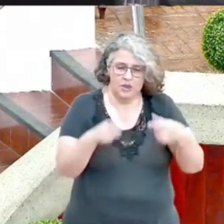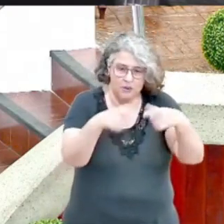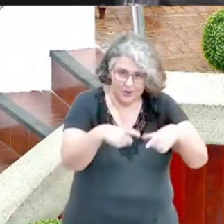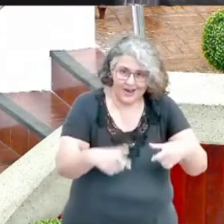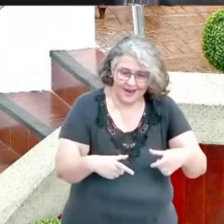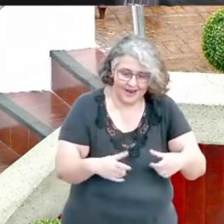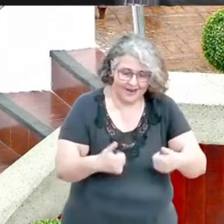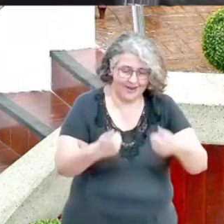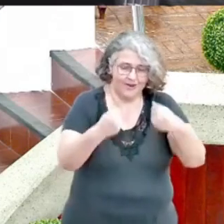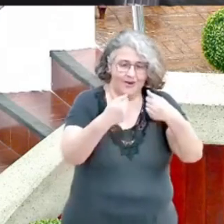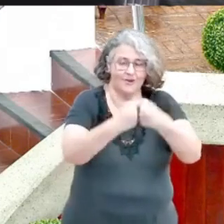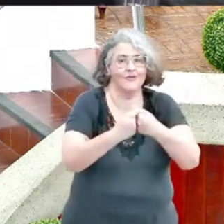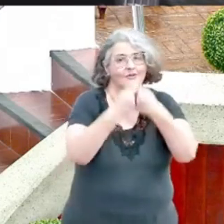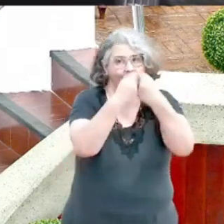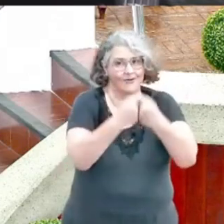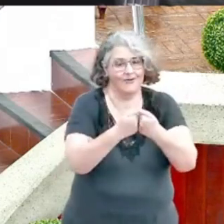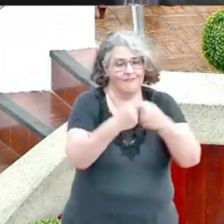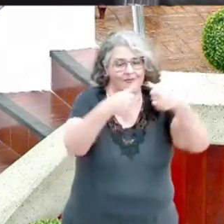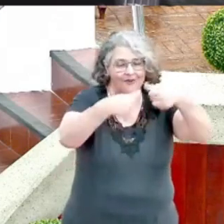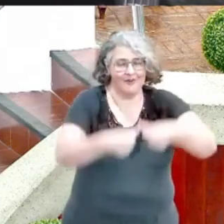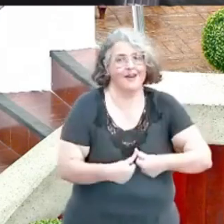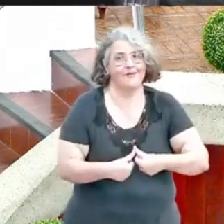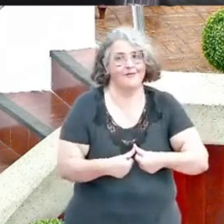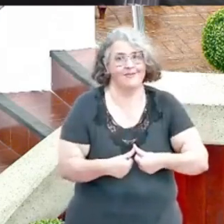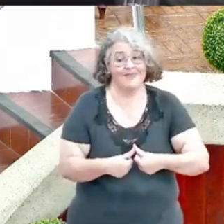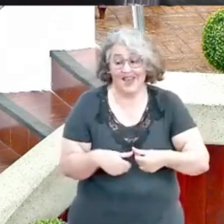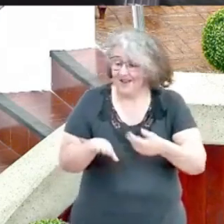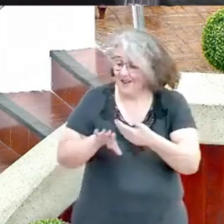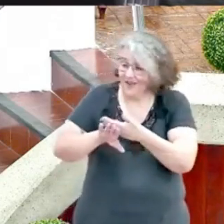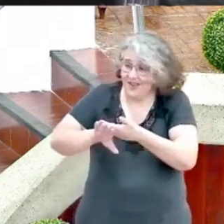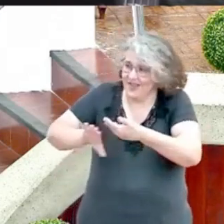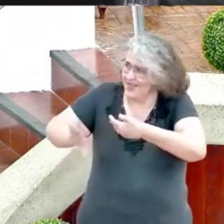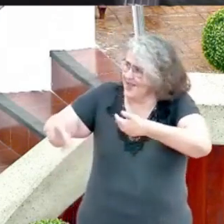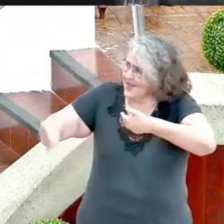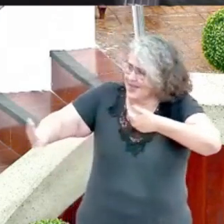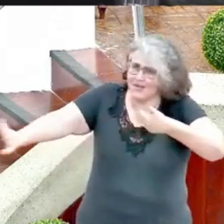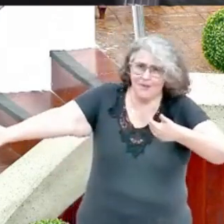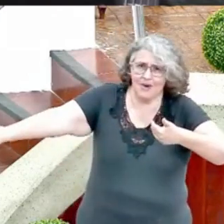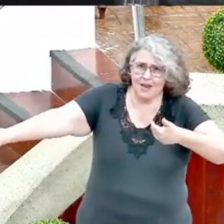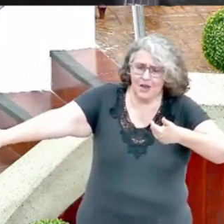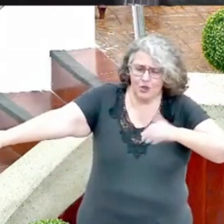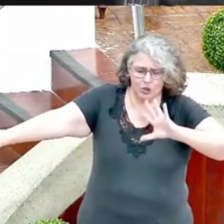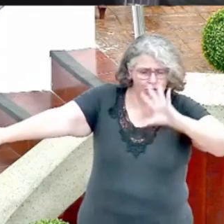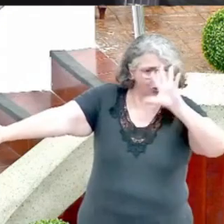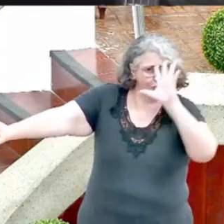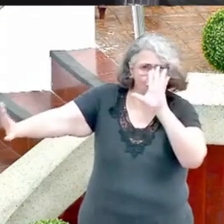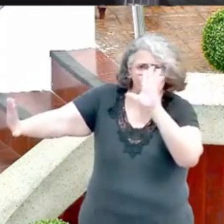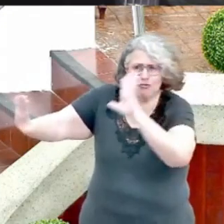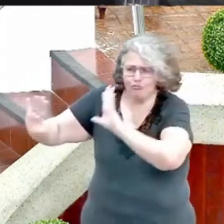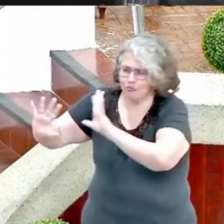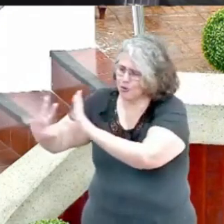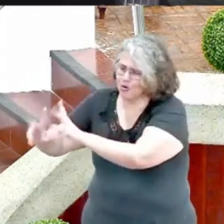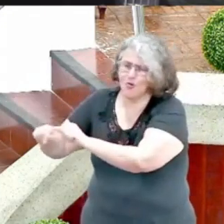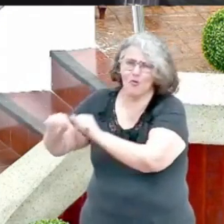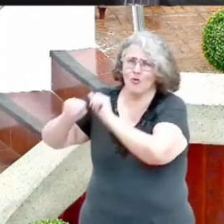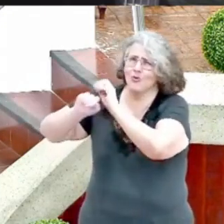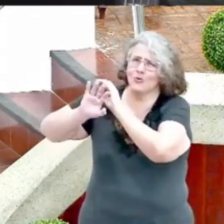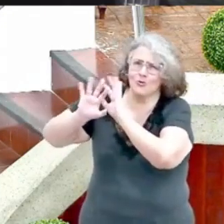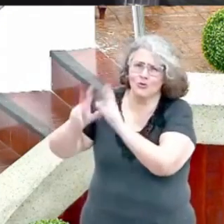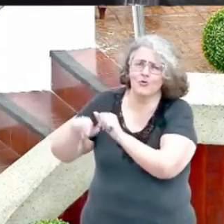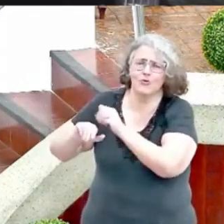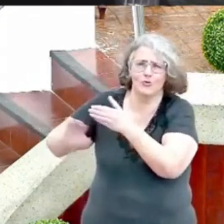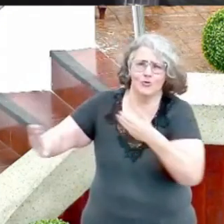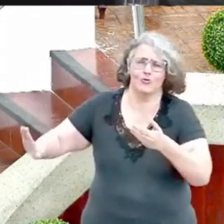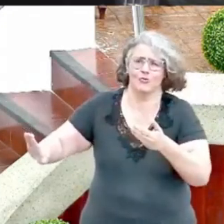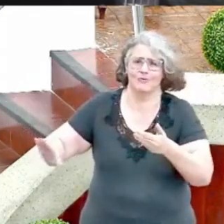mais separado do mundo, mais santo que existia. Lá ficava o estrado dos pés